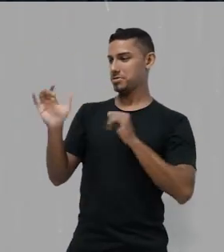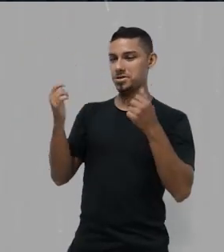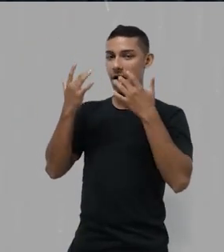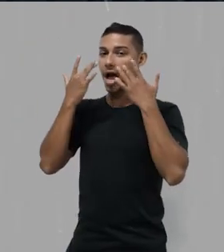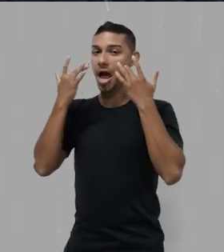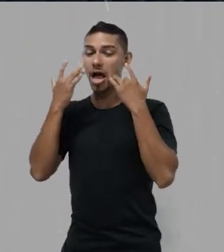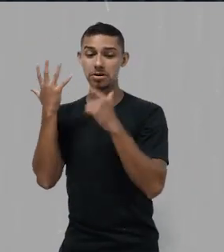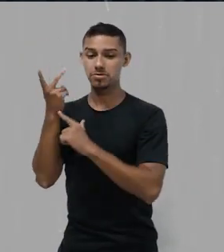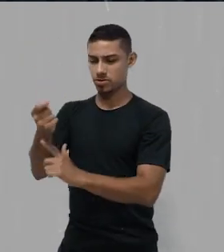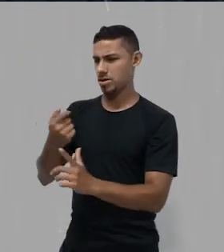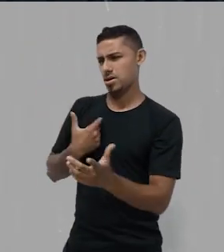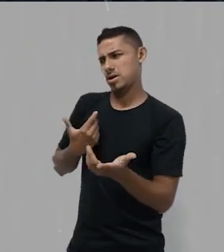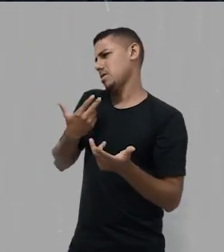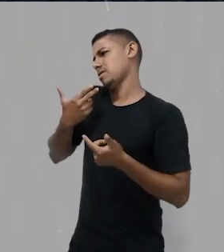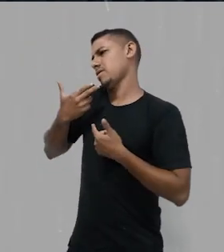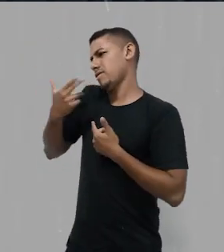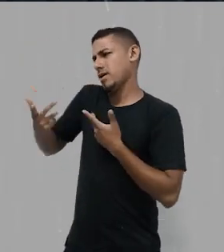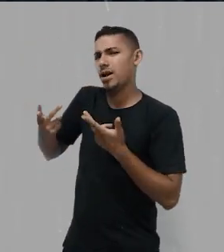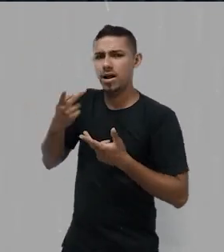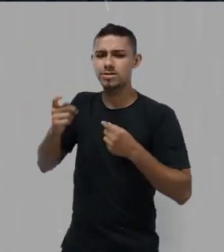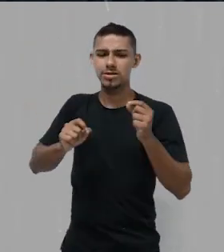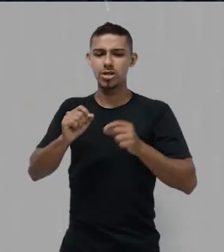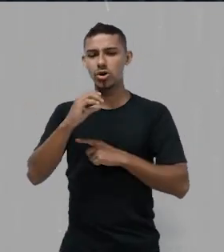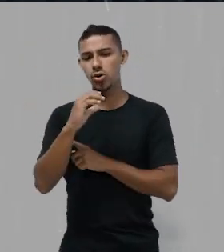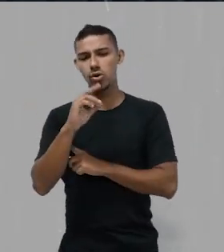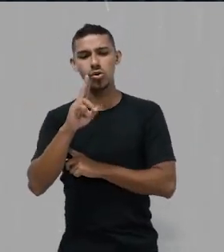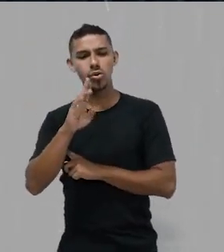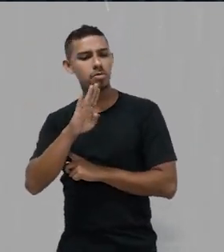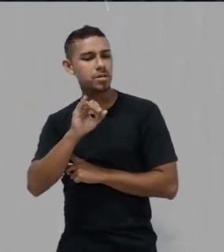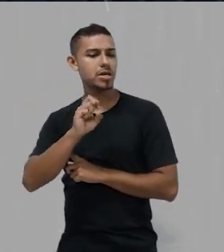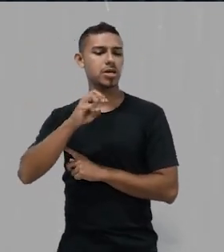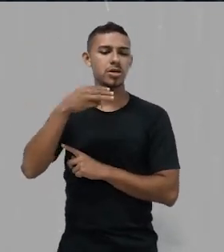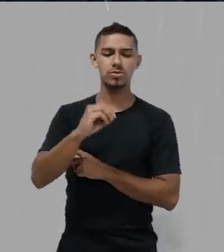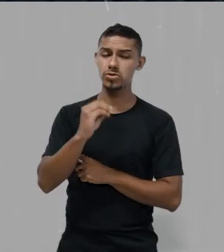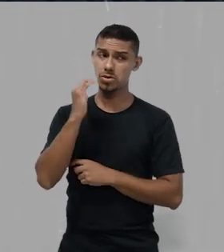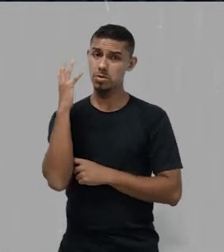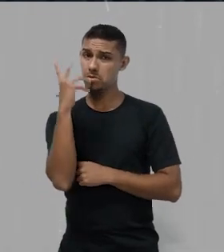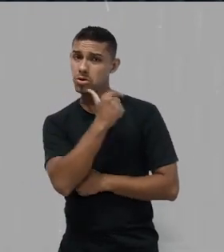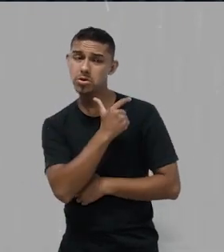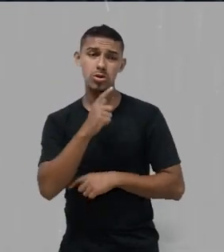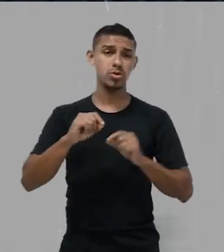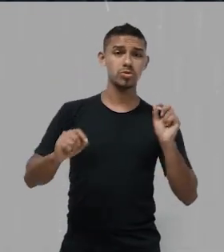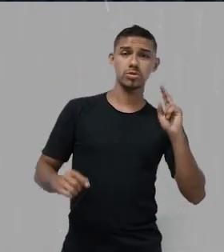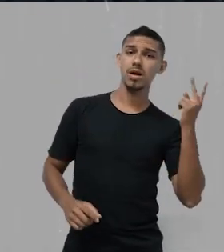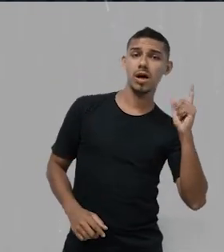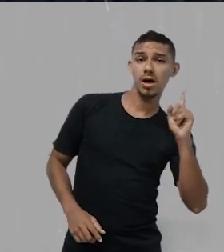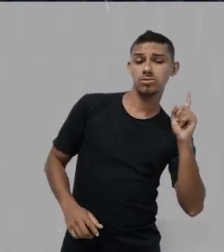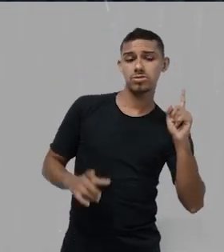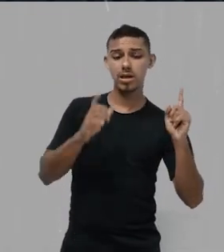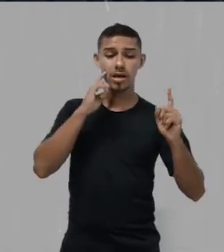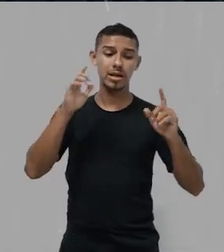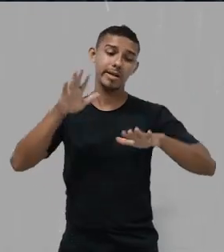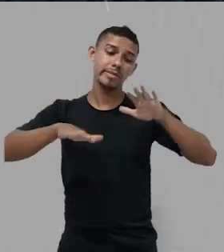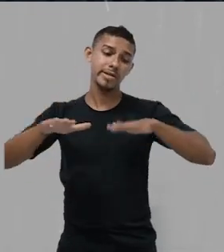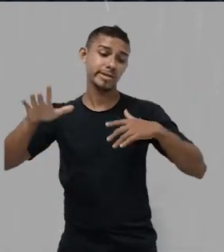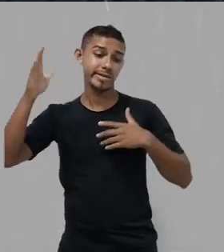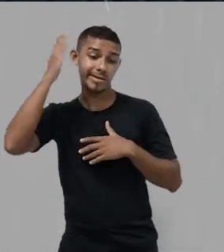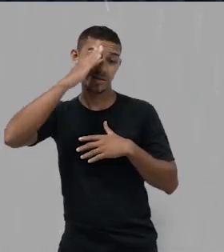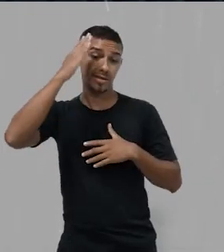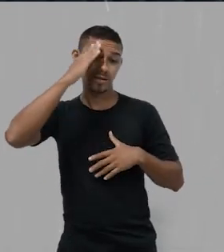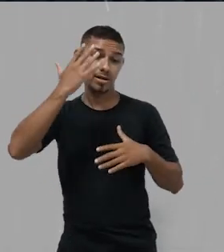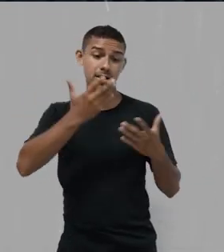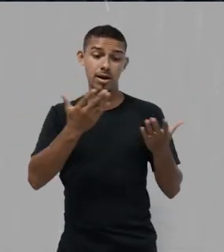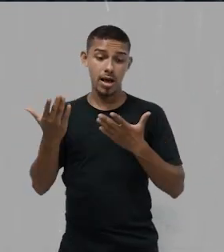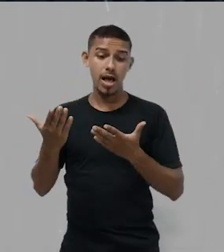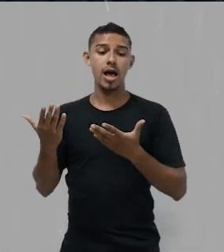apesar de ser apaixonado pelo cubismo, né, para dizer se um quadro é bonito ou não, se o quadro é feio ou não. Isso é muito de você entender. Veja a